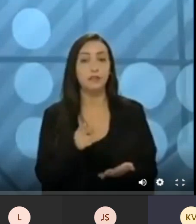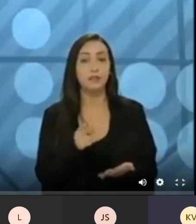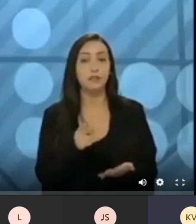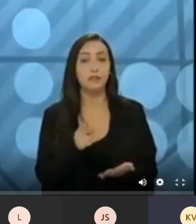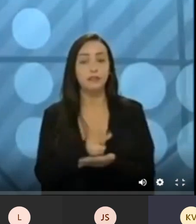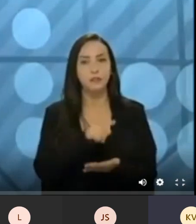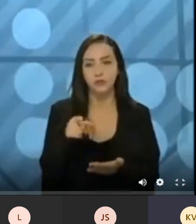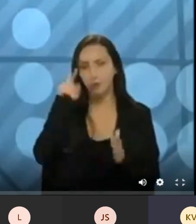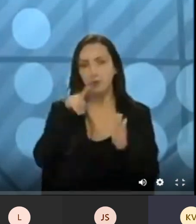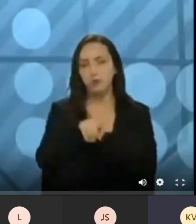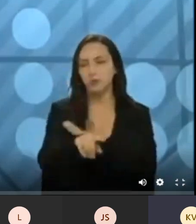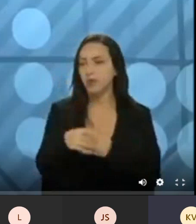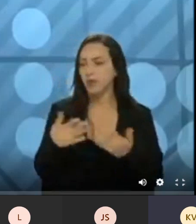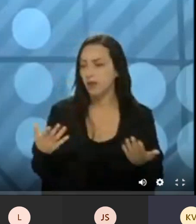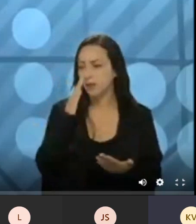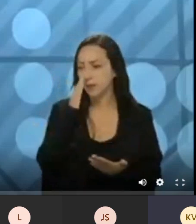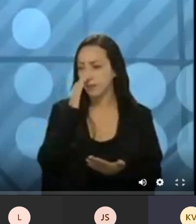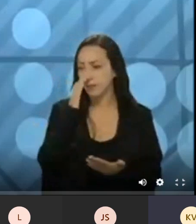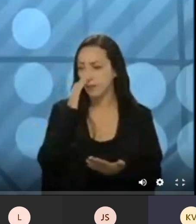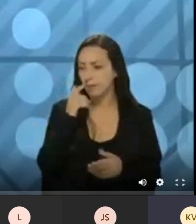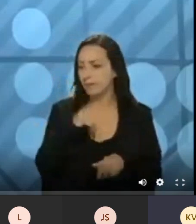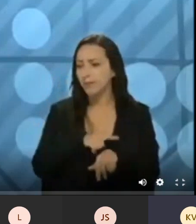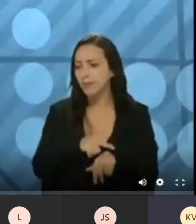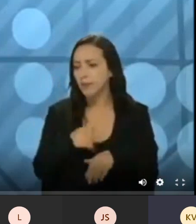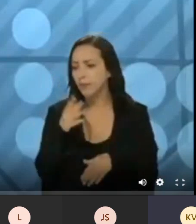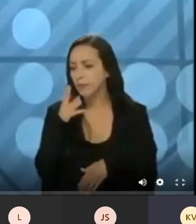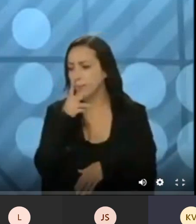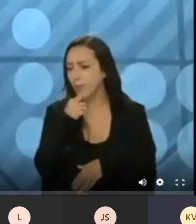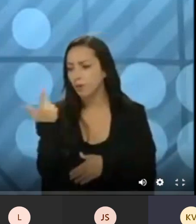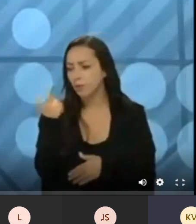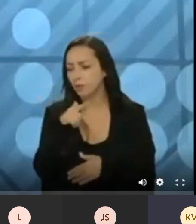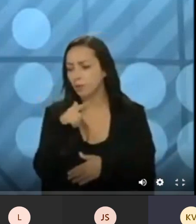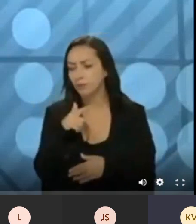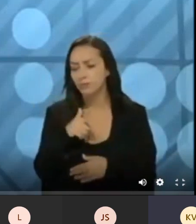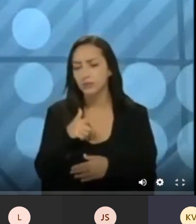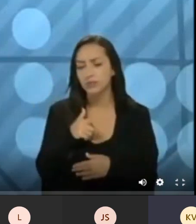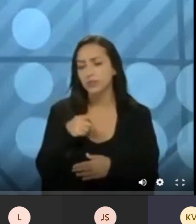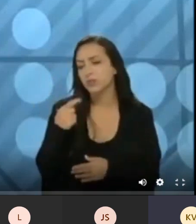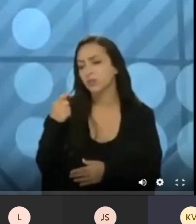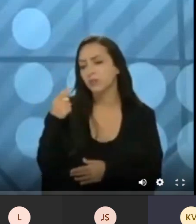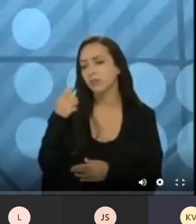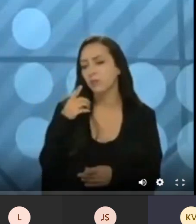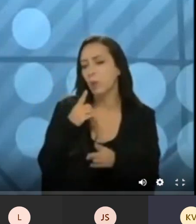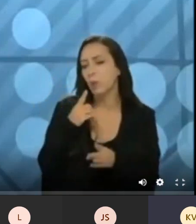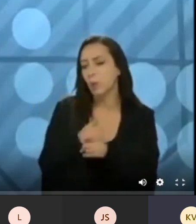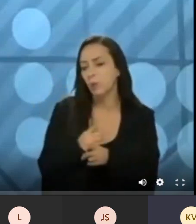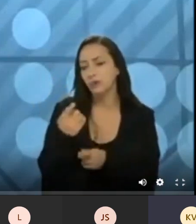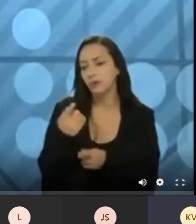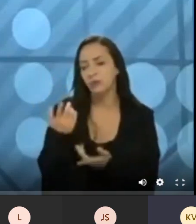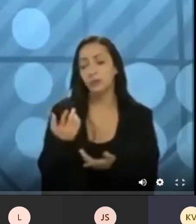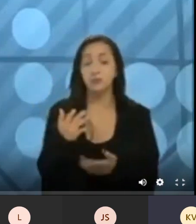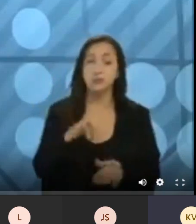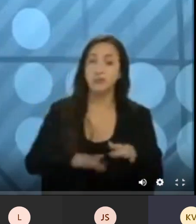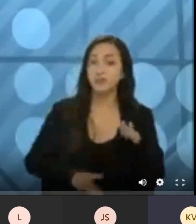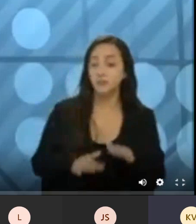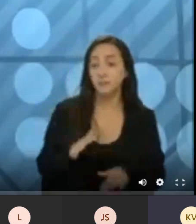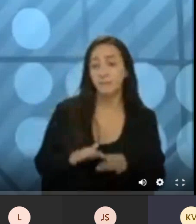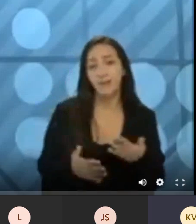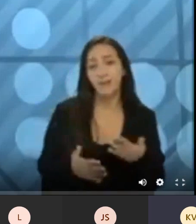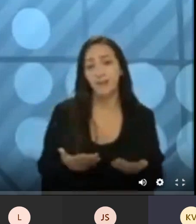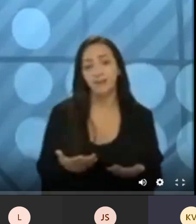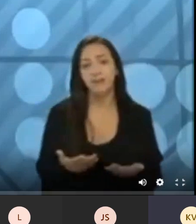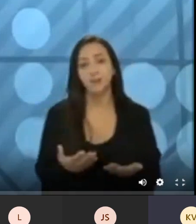A gente pergunta na clínica, mas quanto tempo que vai demorar para fazer efeito essa suplementação? Depende